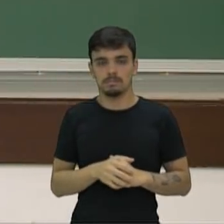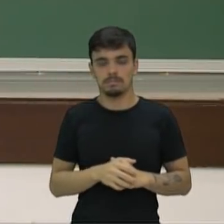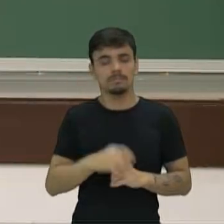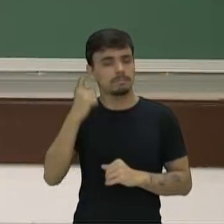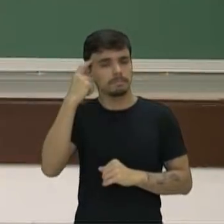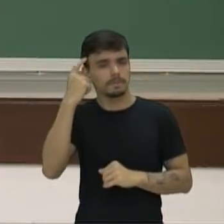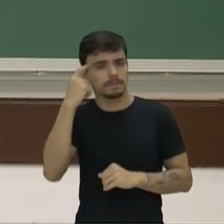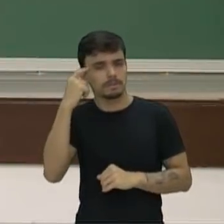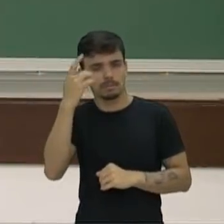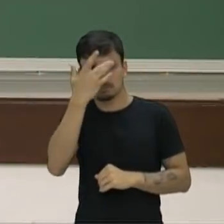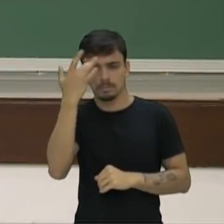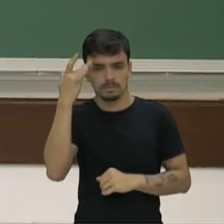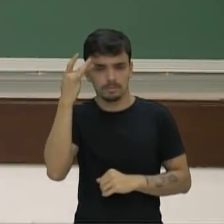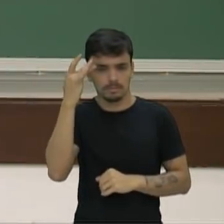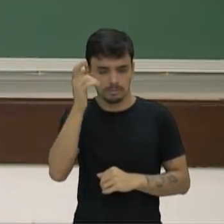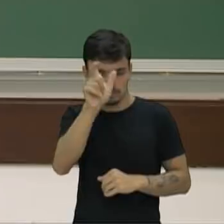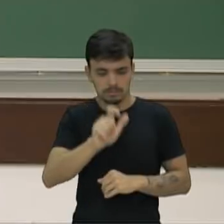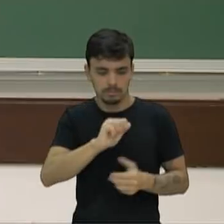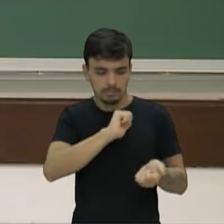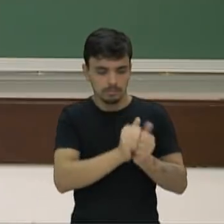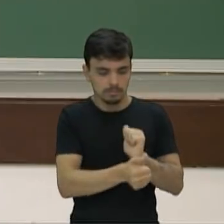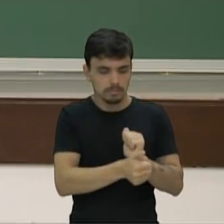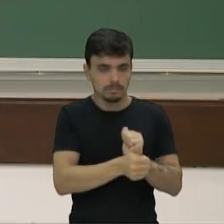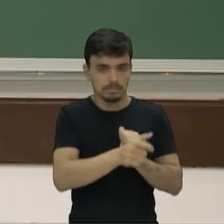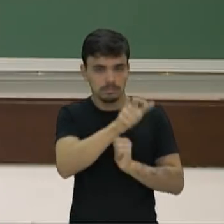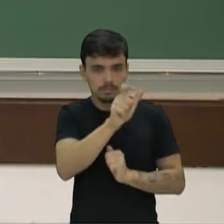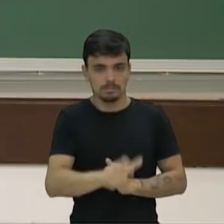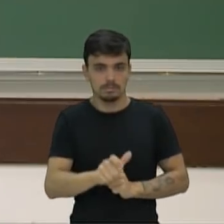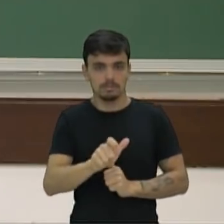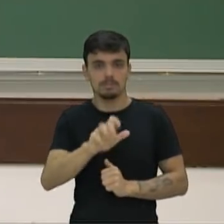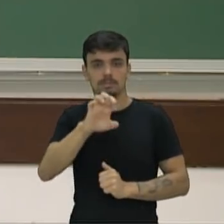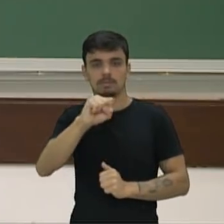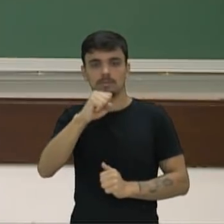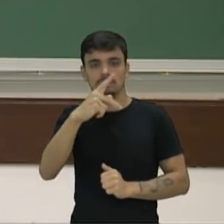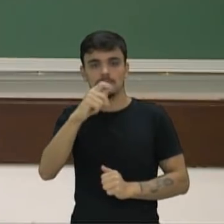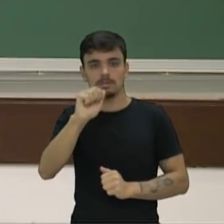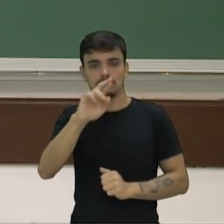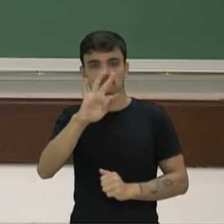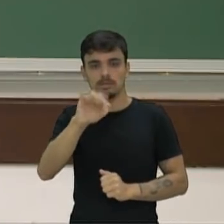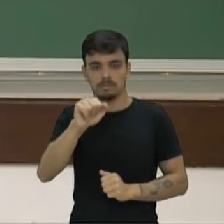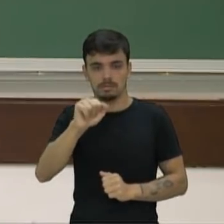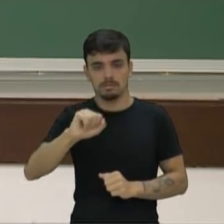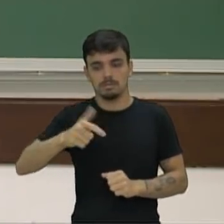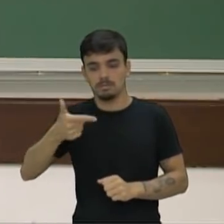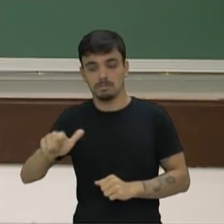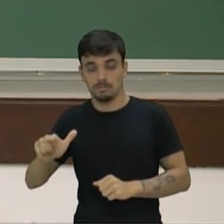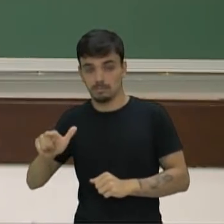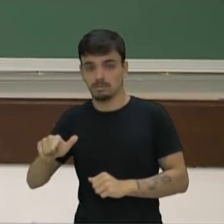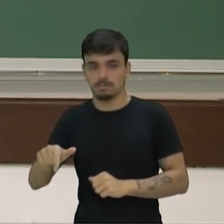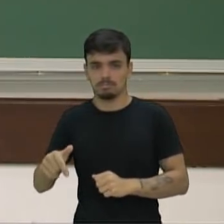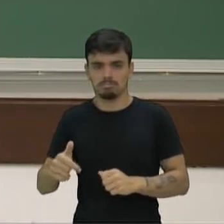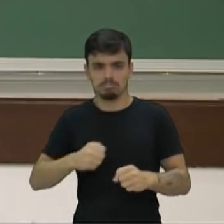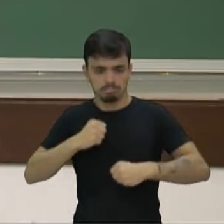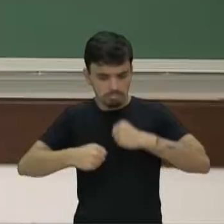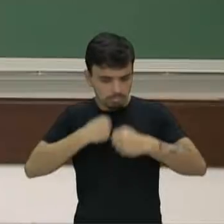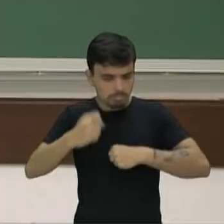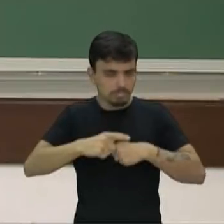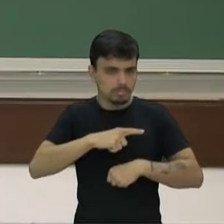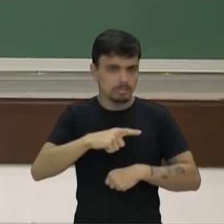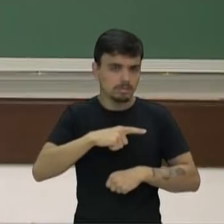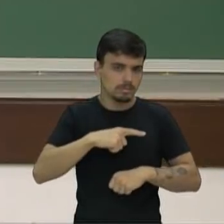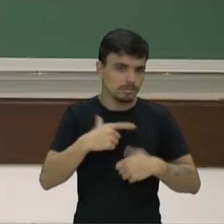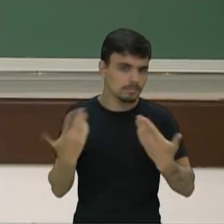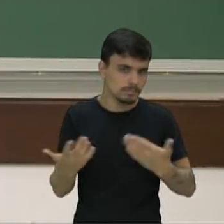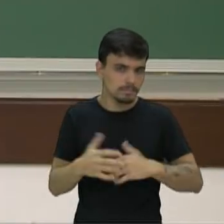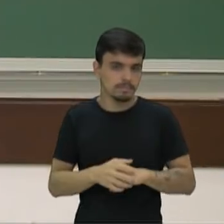atleta espartano com um atleta ateniense disputando uma corrida, assim, você vai ver, né, aqui a gente não pode brigar, né, mas a gente vai ser